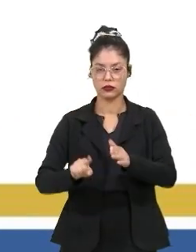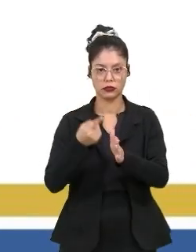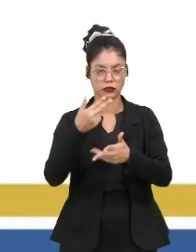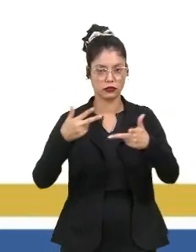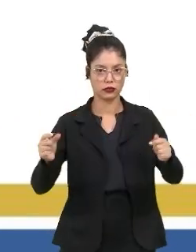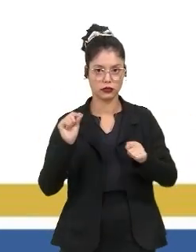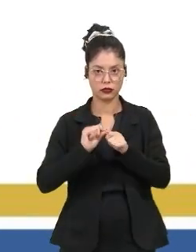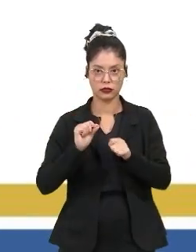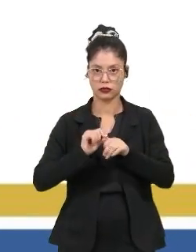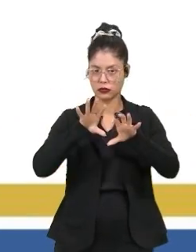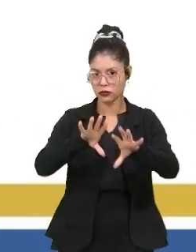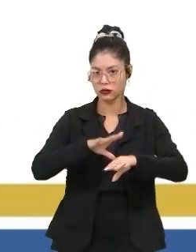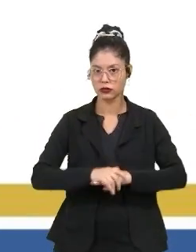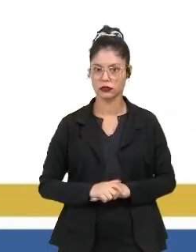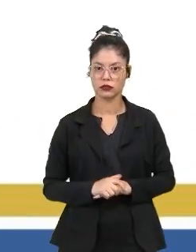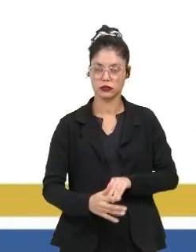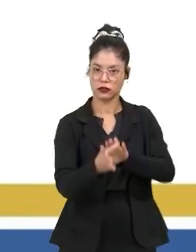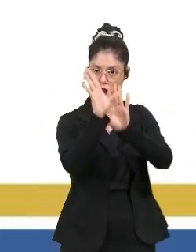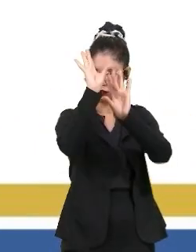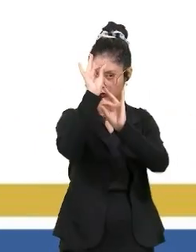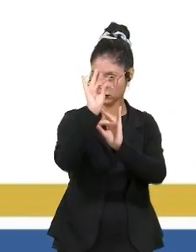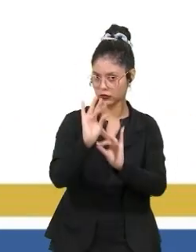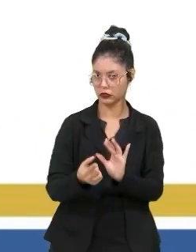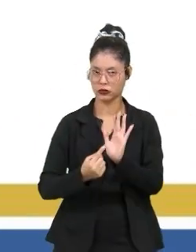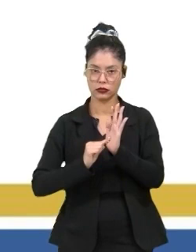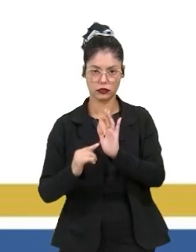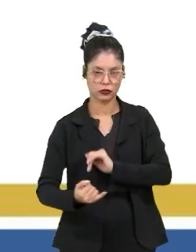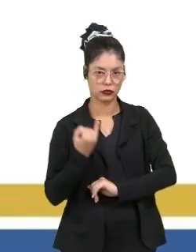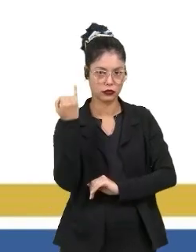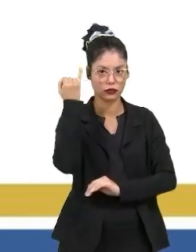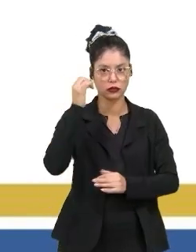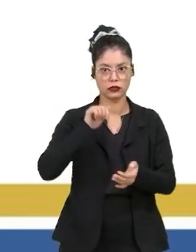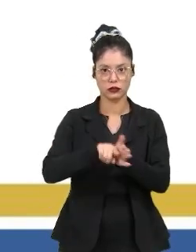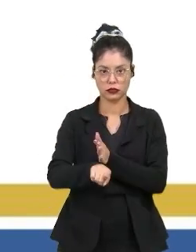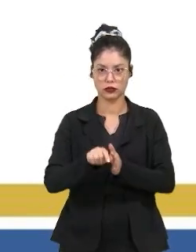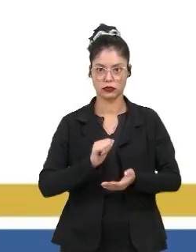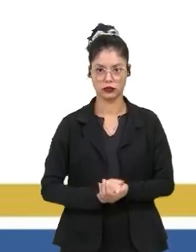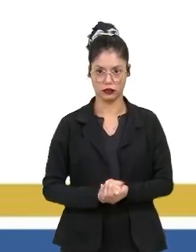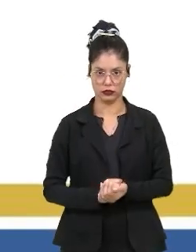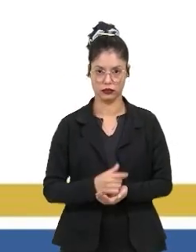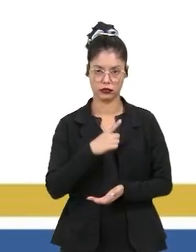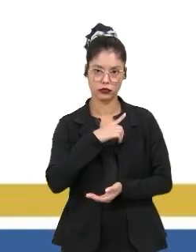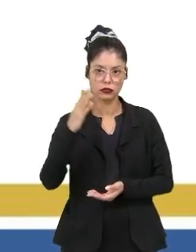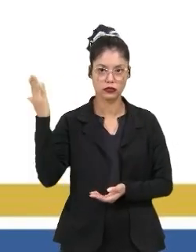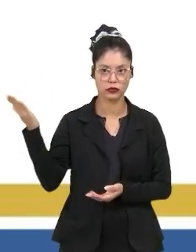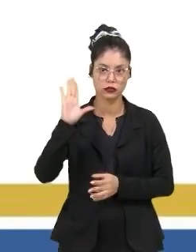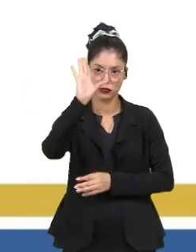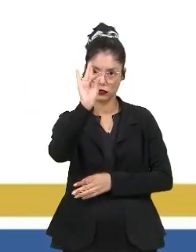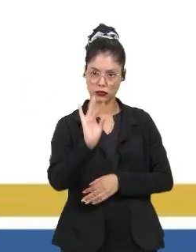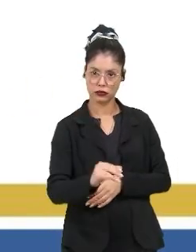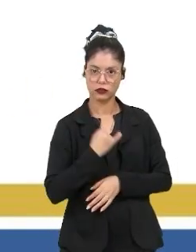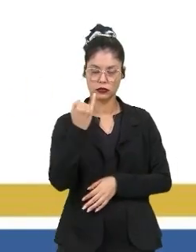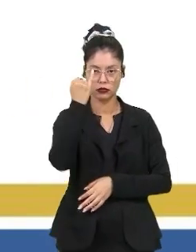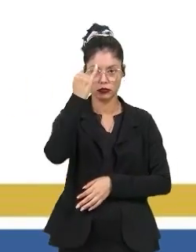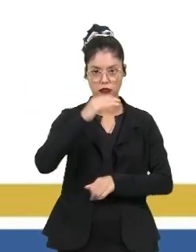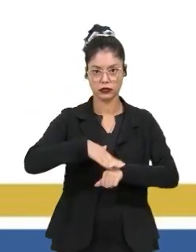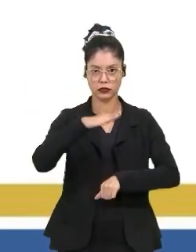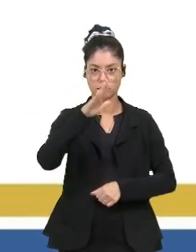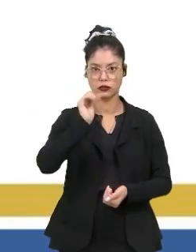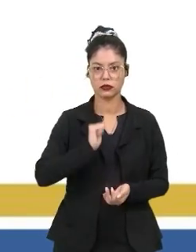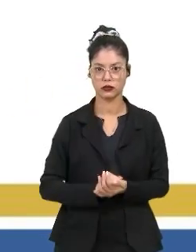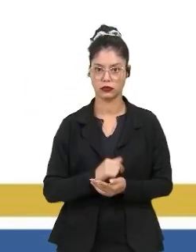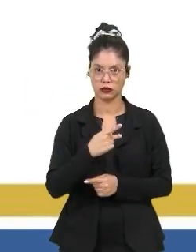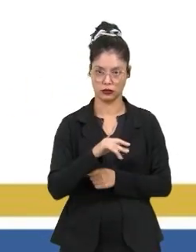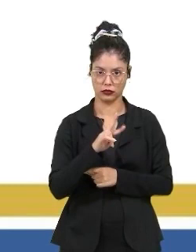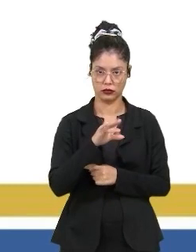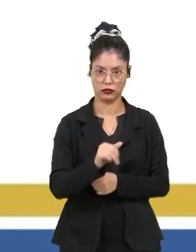precisa fazer em questões como essa: destacar os pontos mais importantes da questão. Temos aqui, já destacado o que é mais importante, a potência